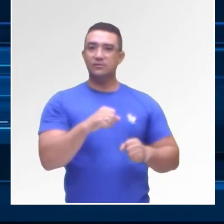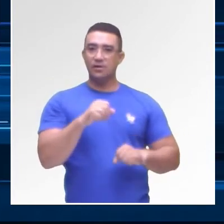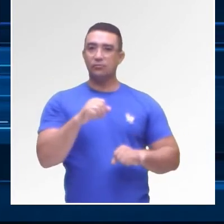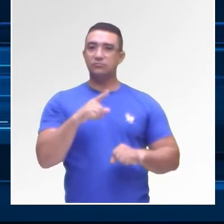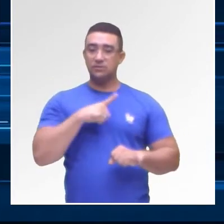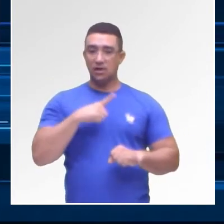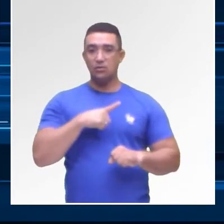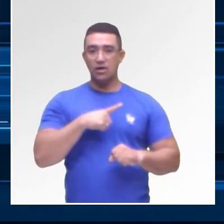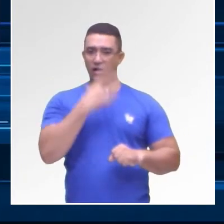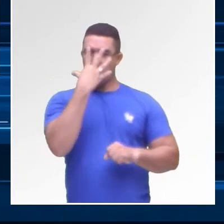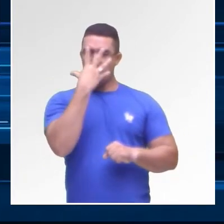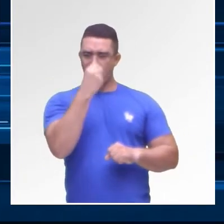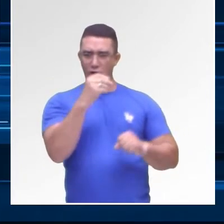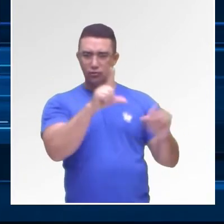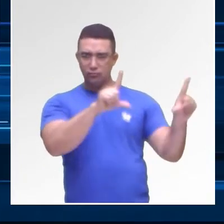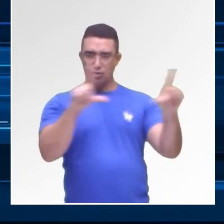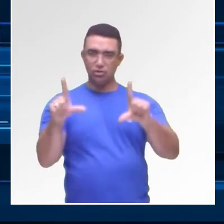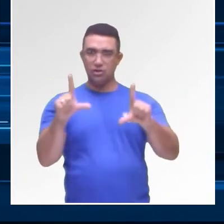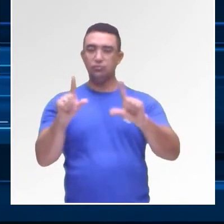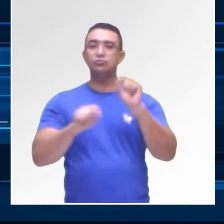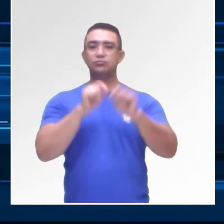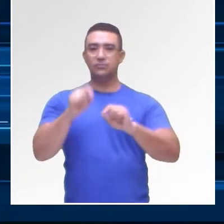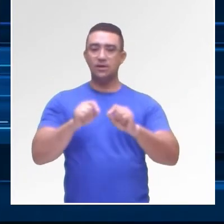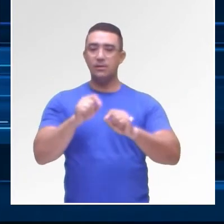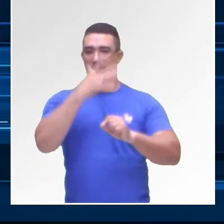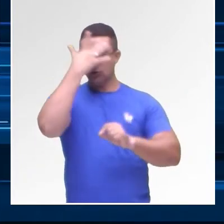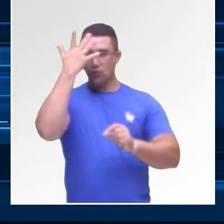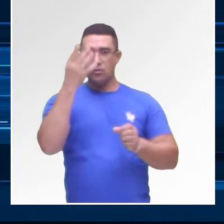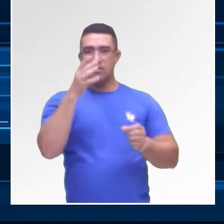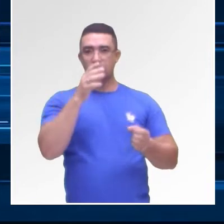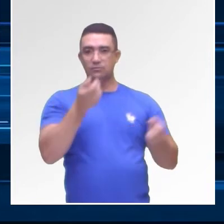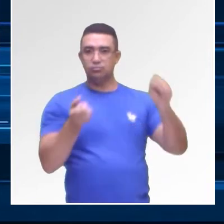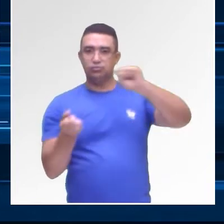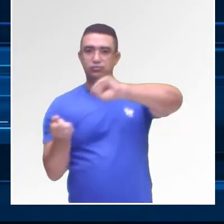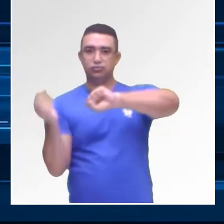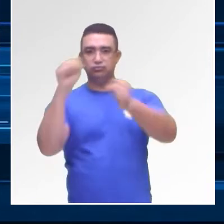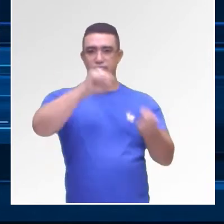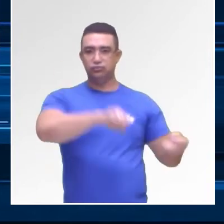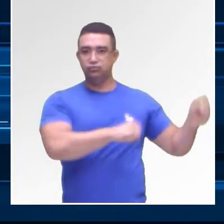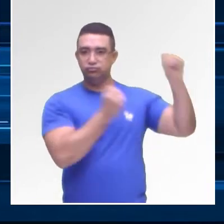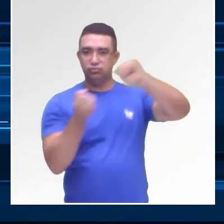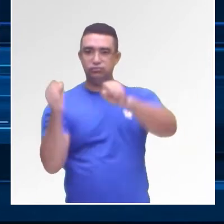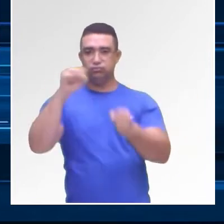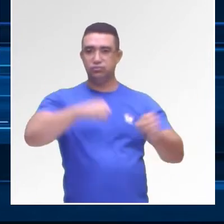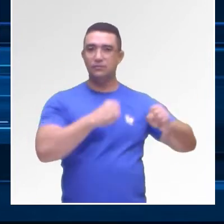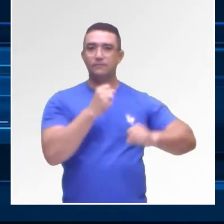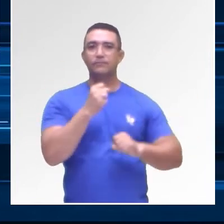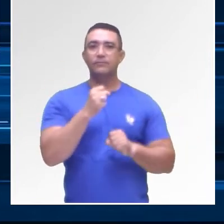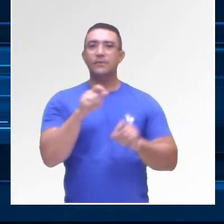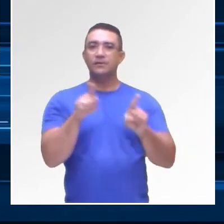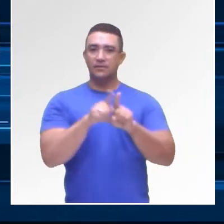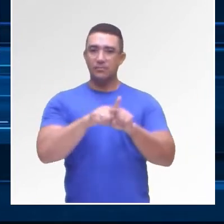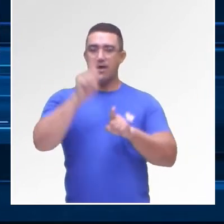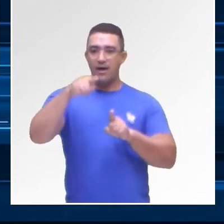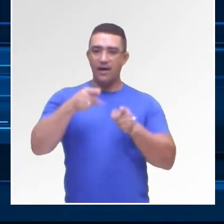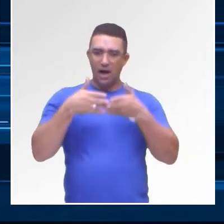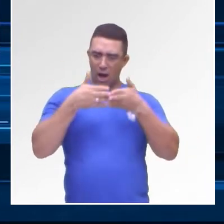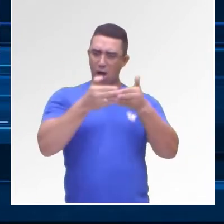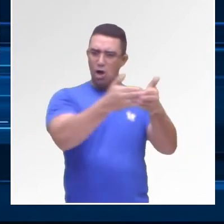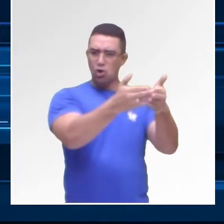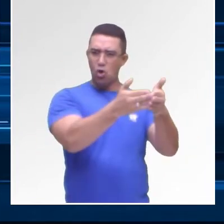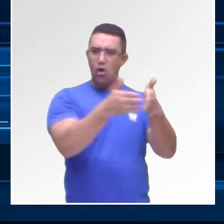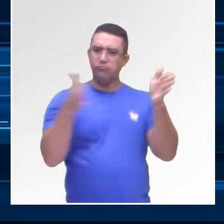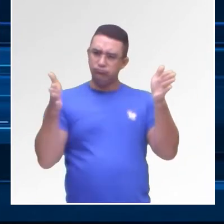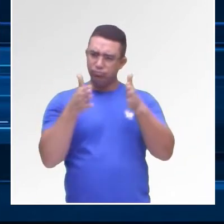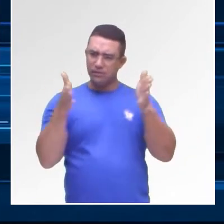uma foto mostrando canoagem de velocidade com uma pessoa só, utilizando caiaque, que é uma canoa bem curtinha,